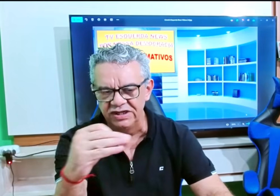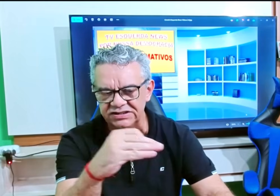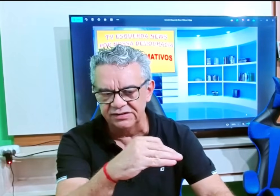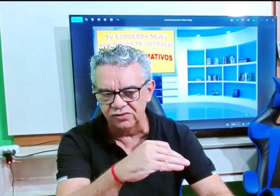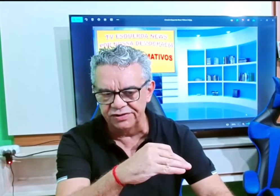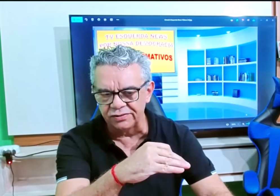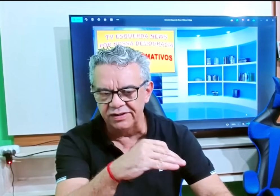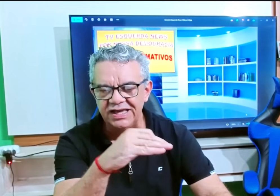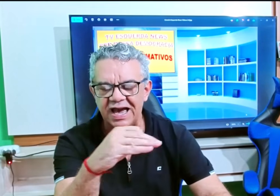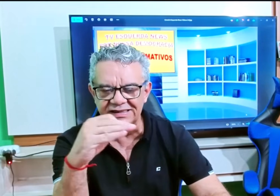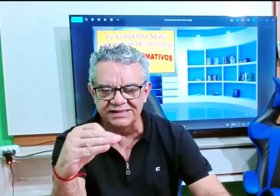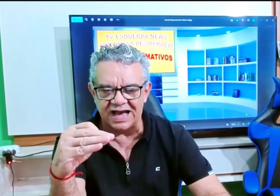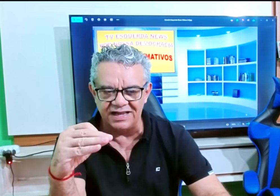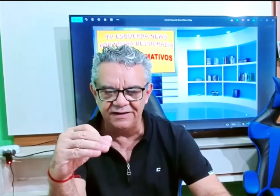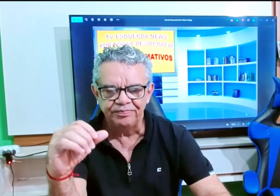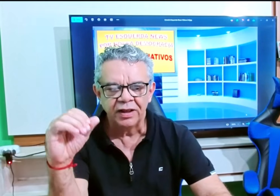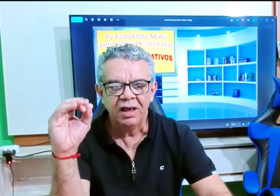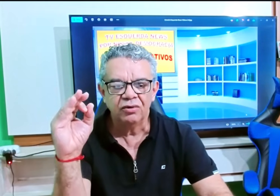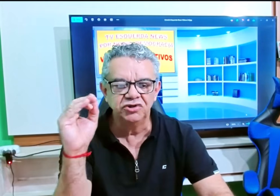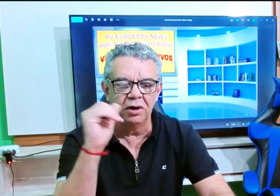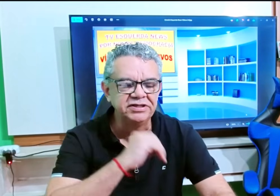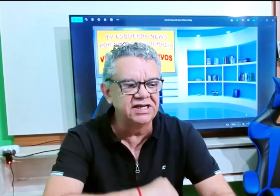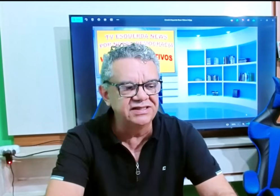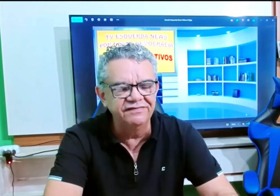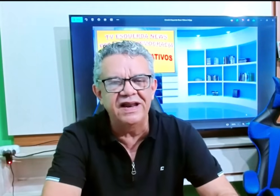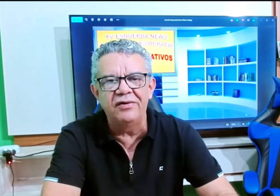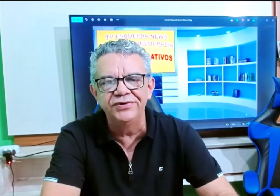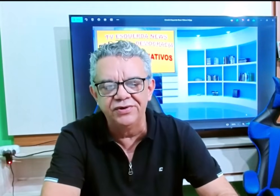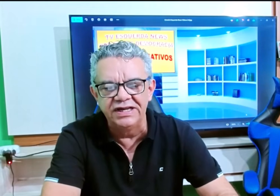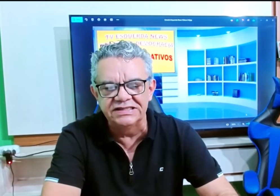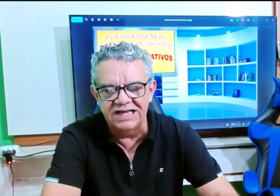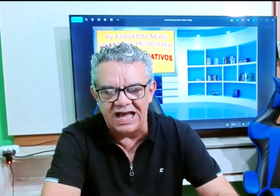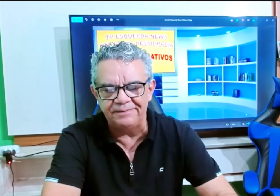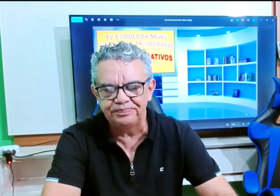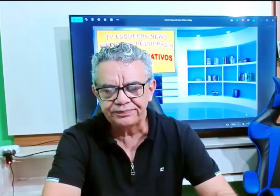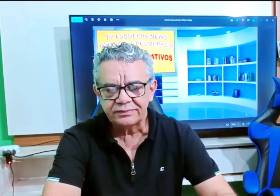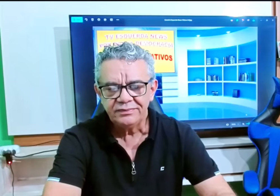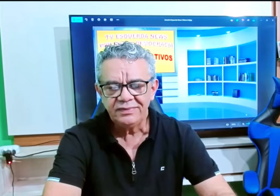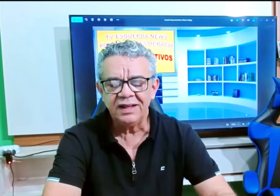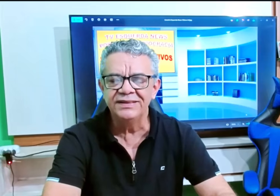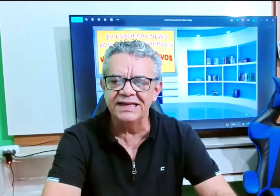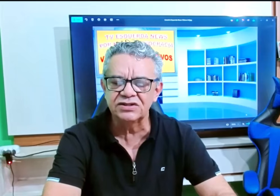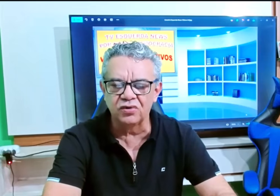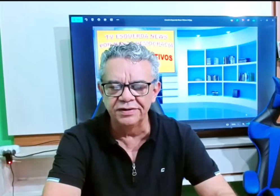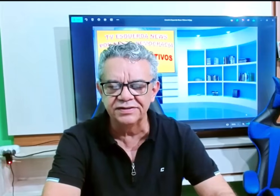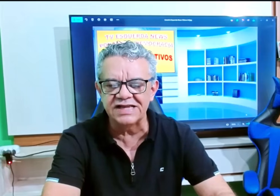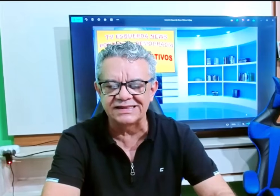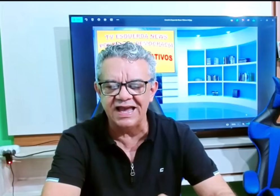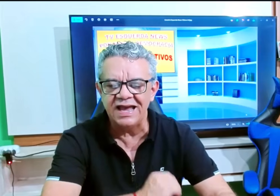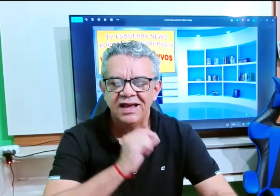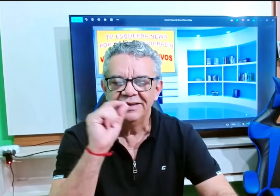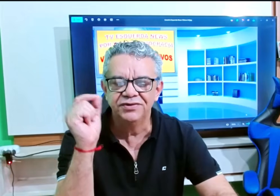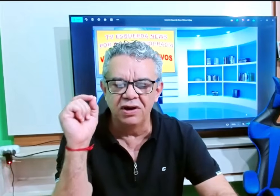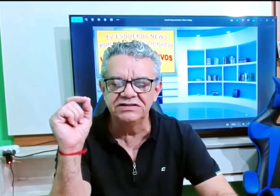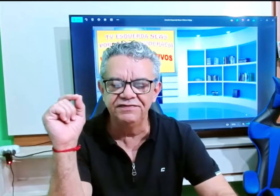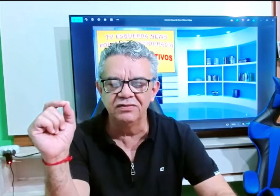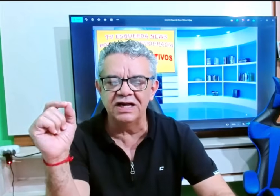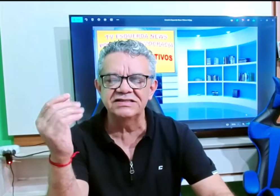o Instituto e a entidade, cujo objetivo era autorizar descontos